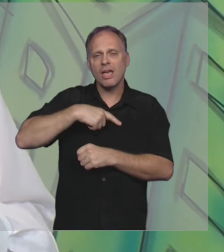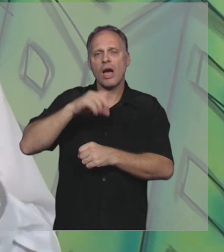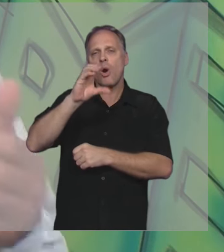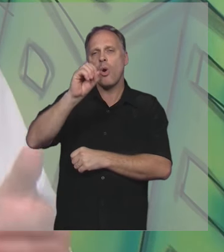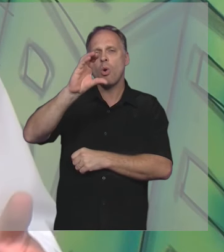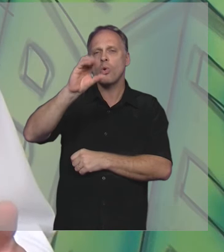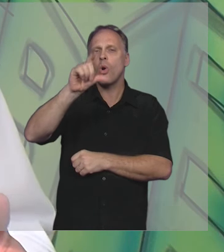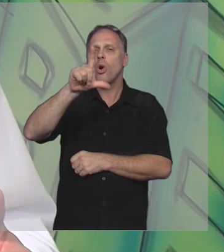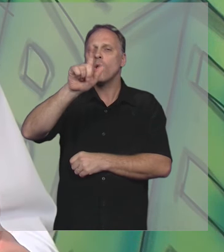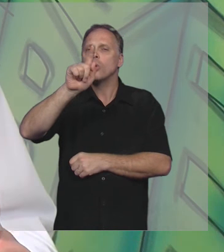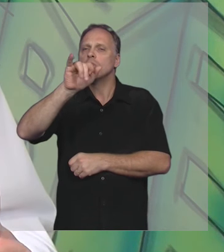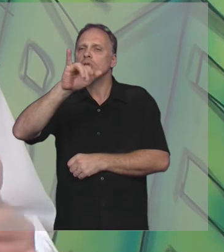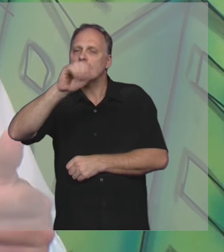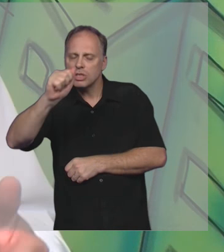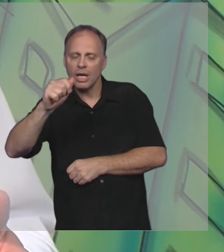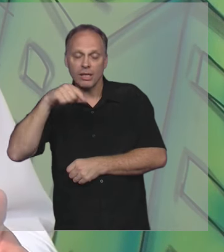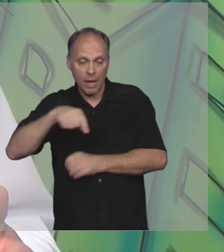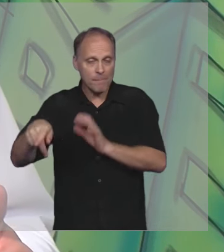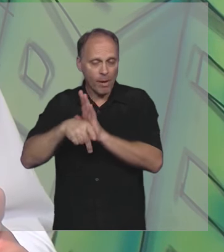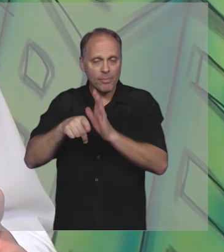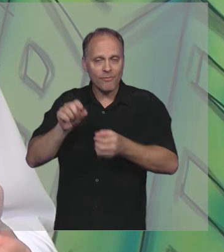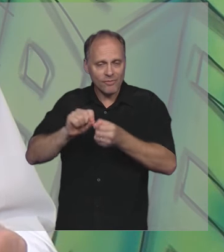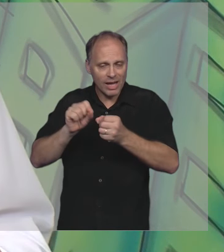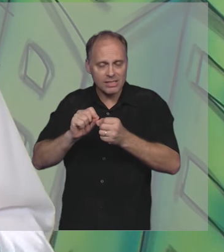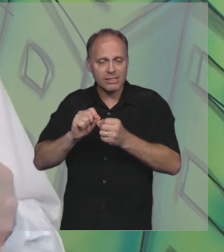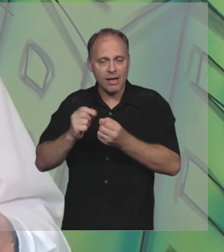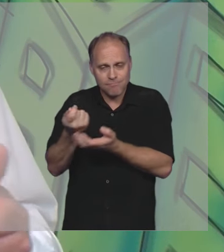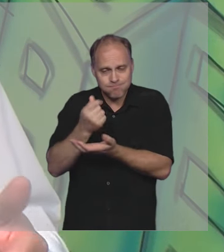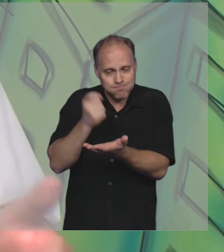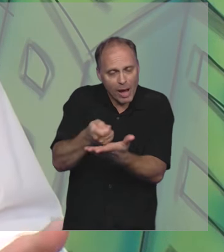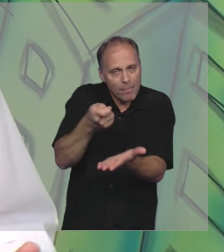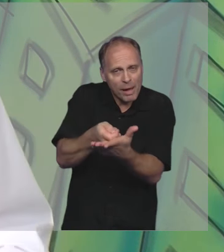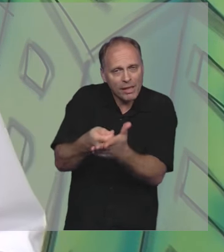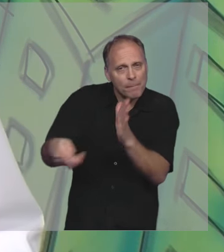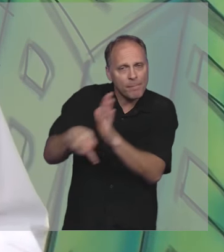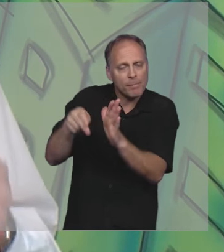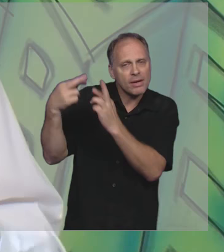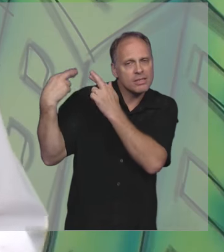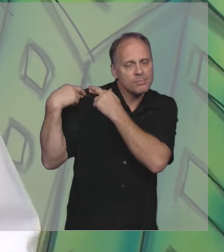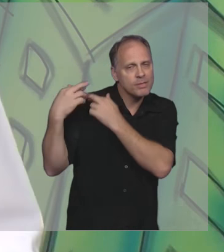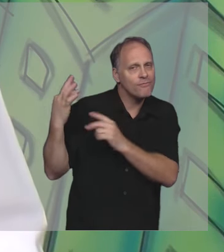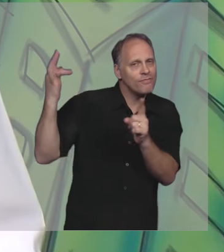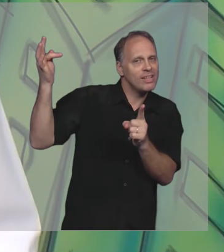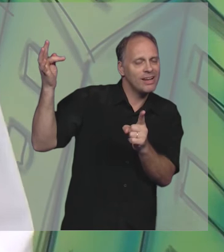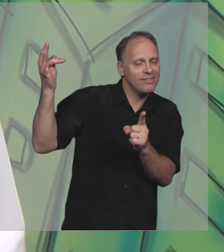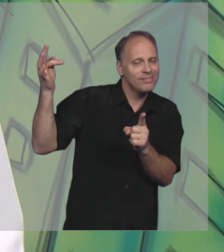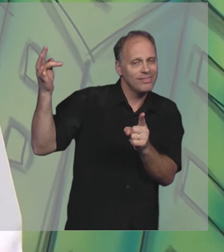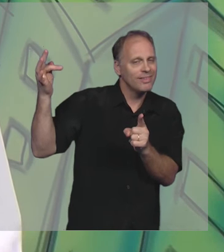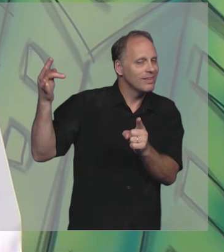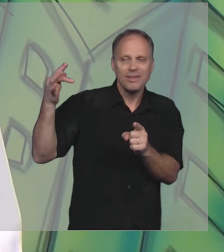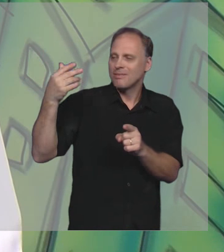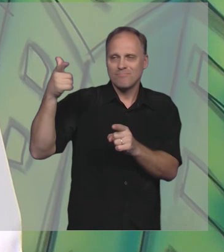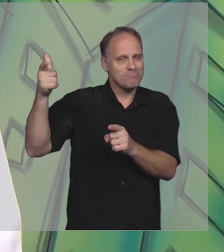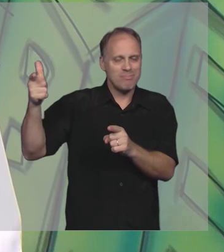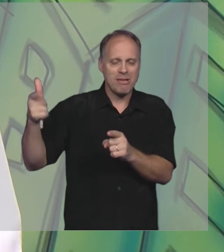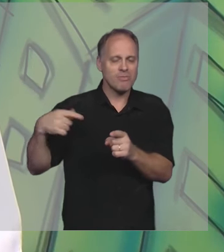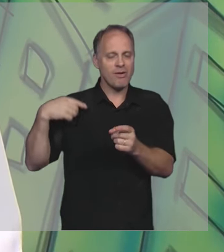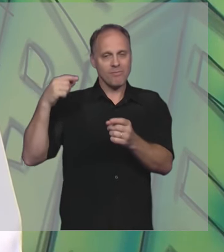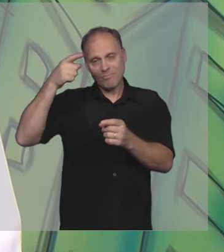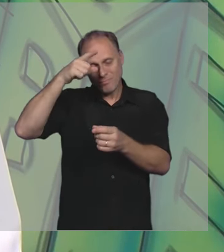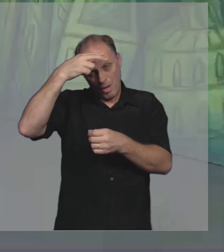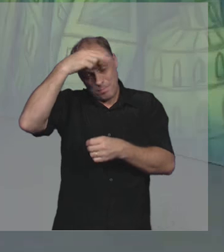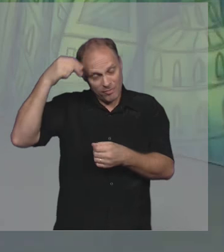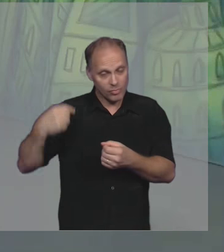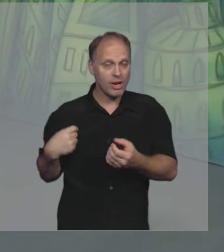Novo Hamburgo invista no tratamento oncológico, que deveria ser uma responsabilidade a nível federal.